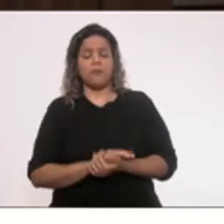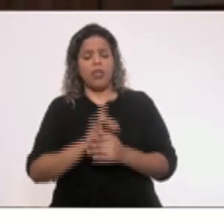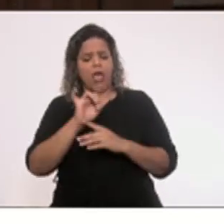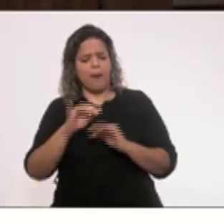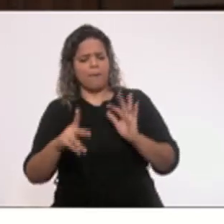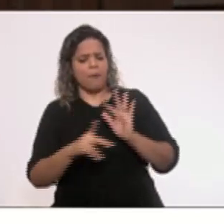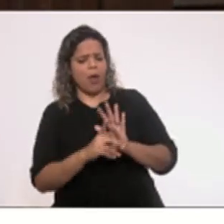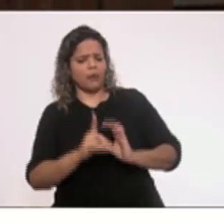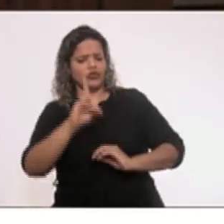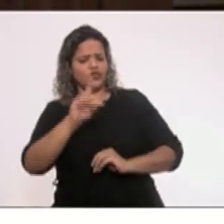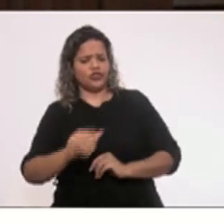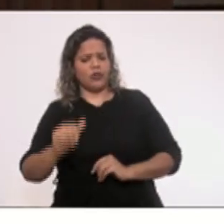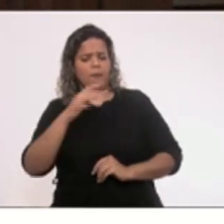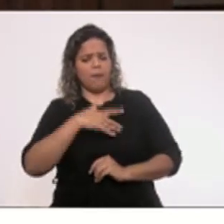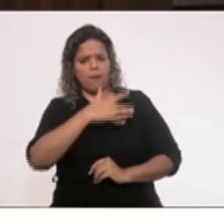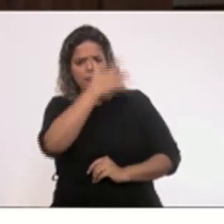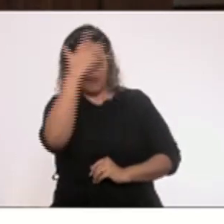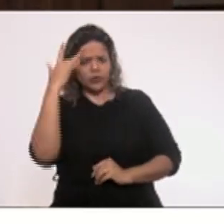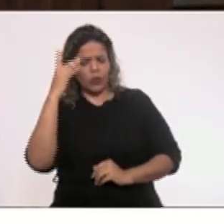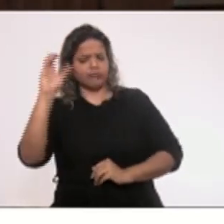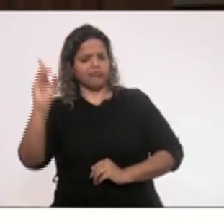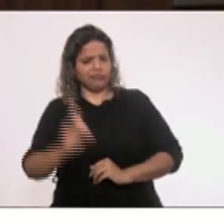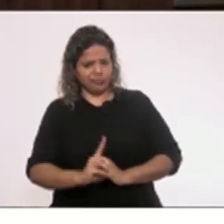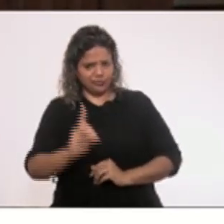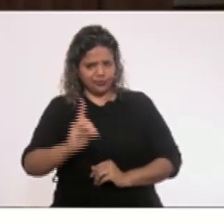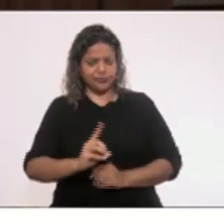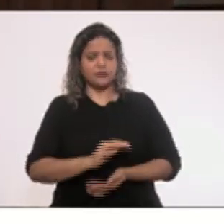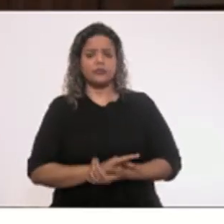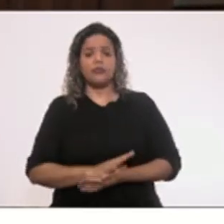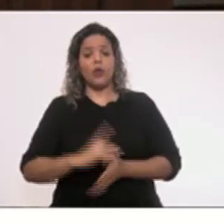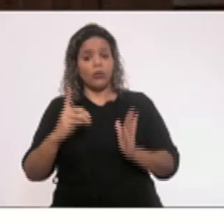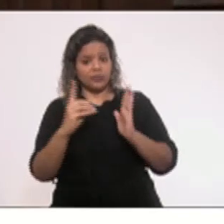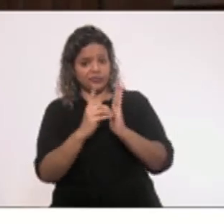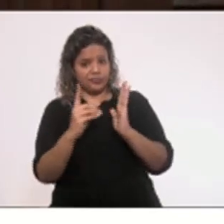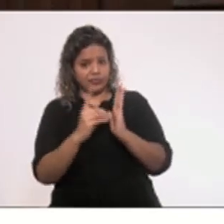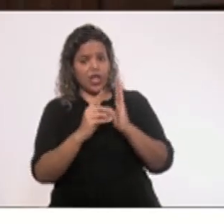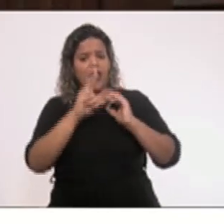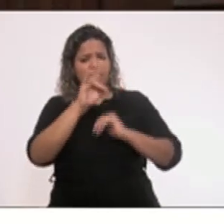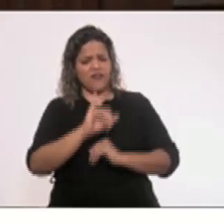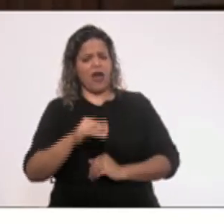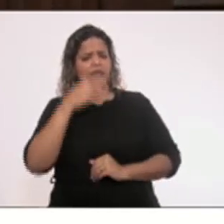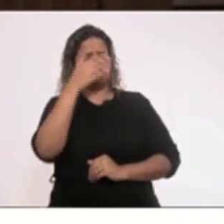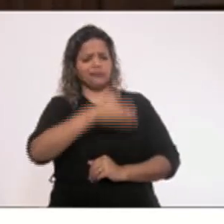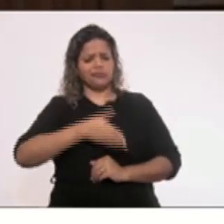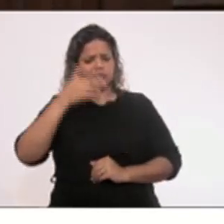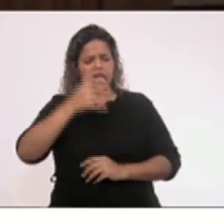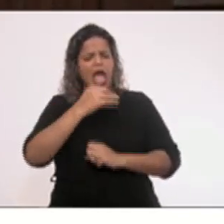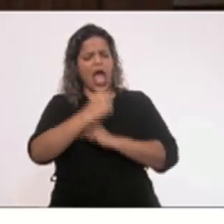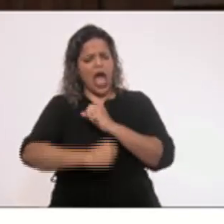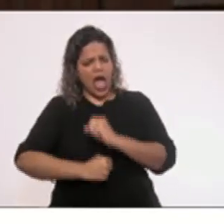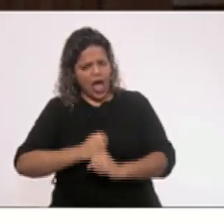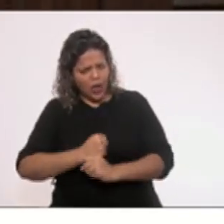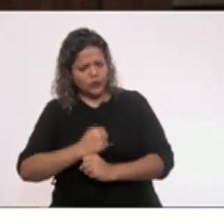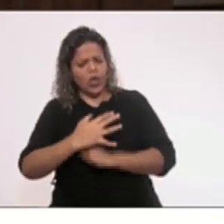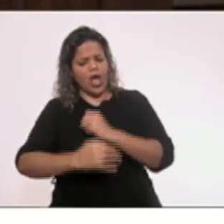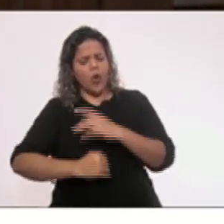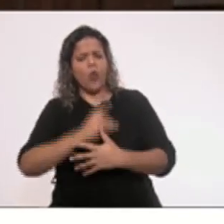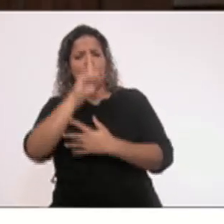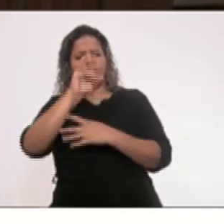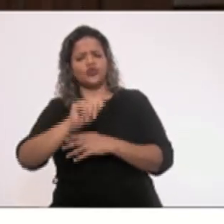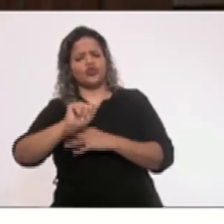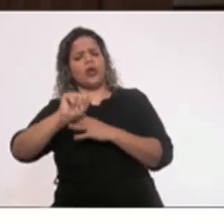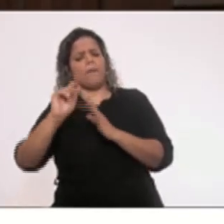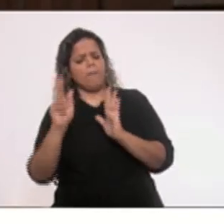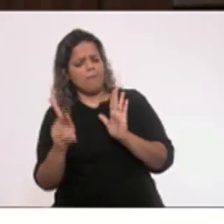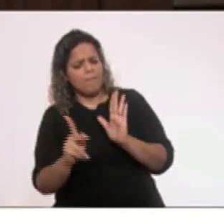Dia da Pessoa com Deficiência. O DETRAN irá, todos os anos, disponibilizar um dia